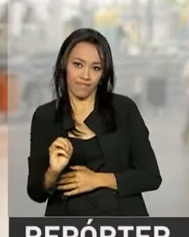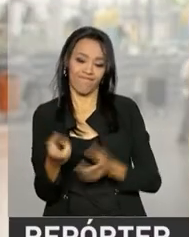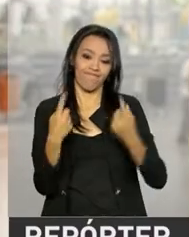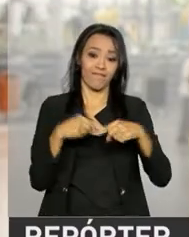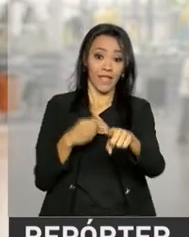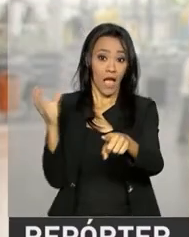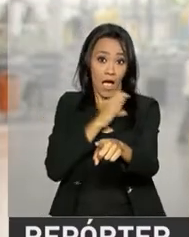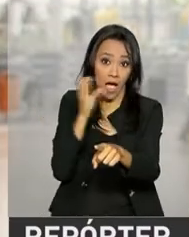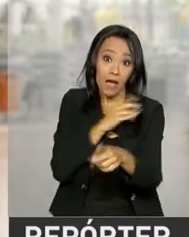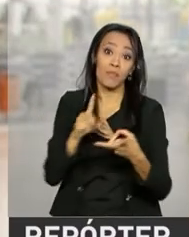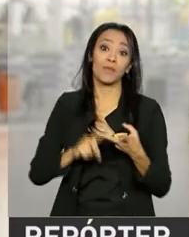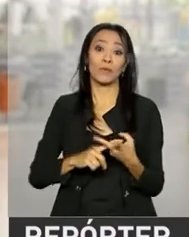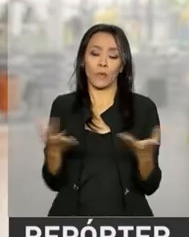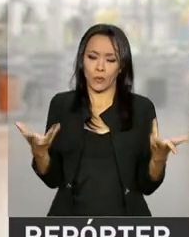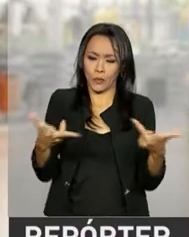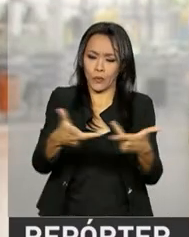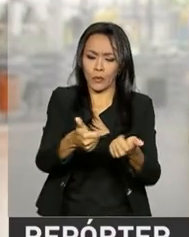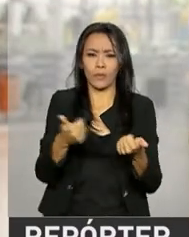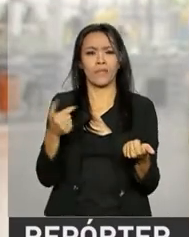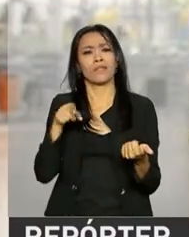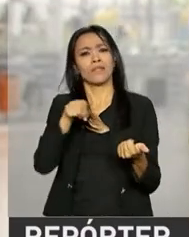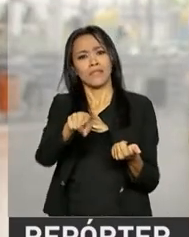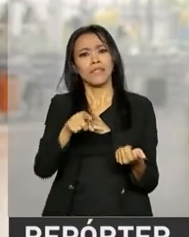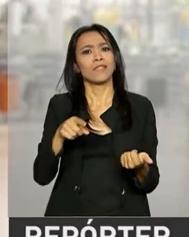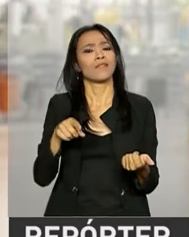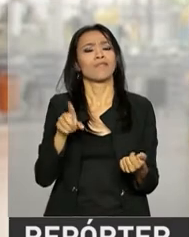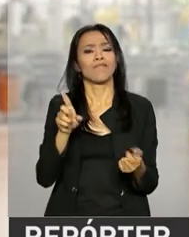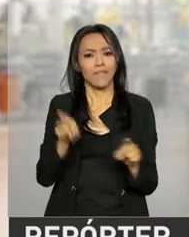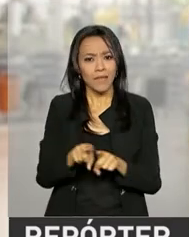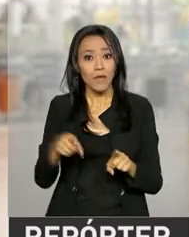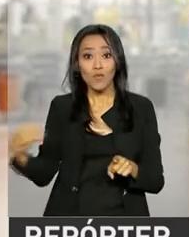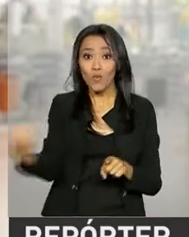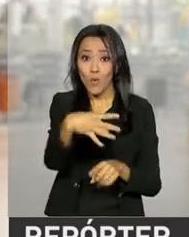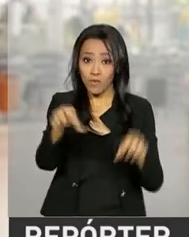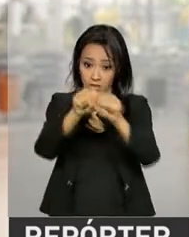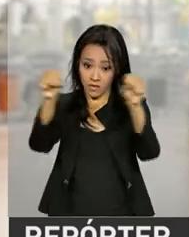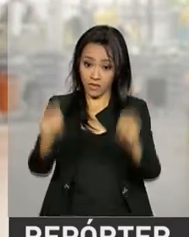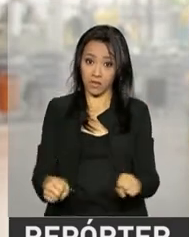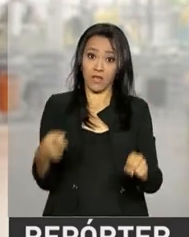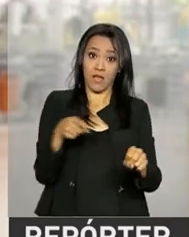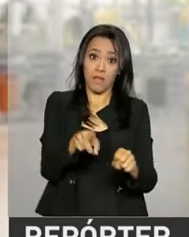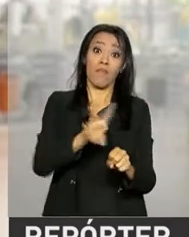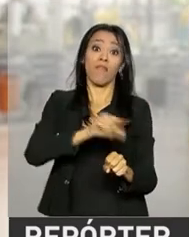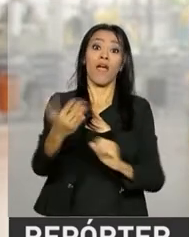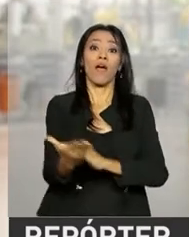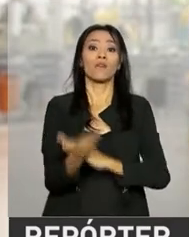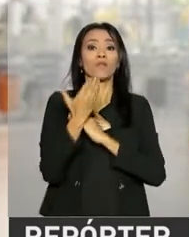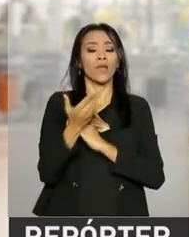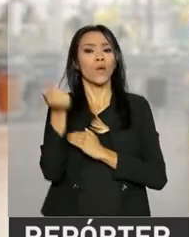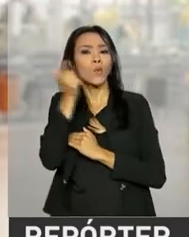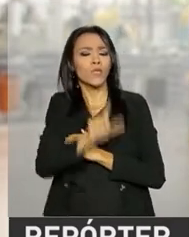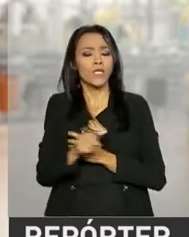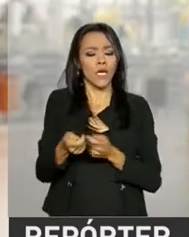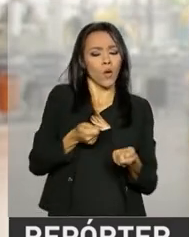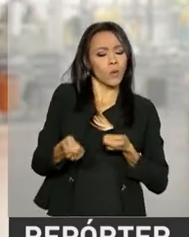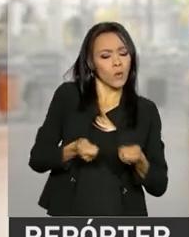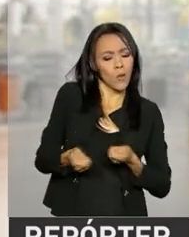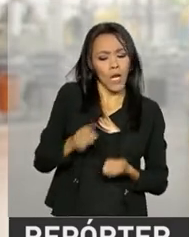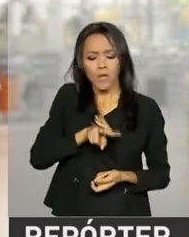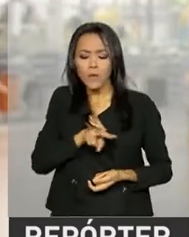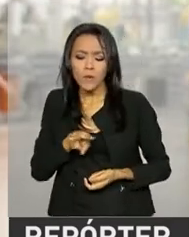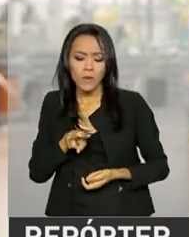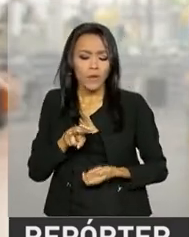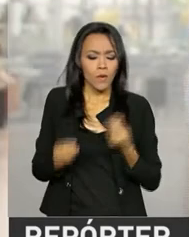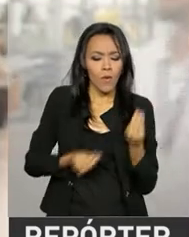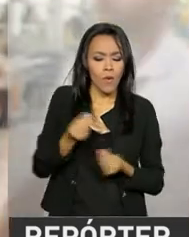agilidade, ganha competitividade, reduz o ciclo de exportação e, além disso, o novo sistema vai permitir que você consiga monitorar mais de